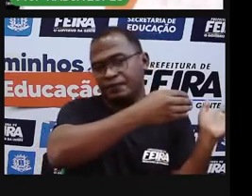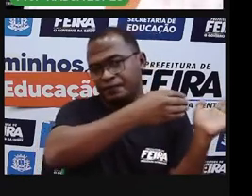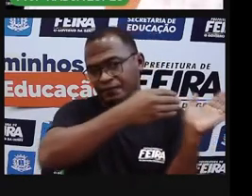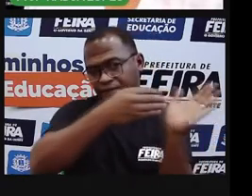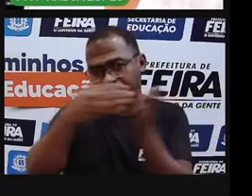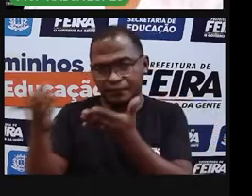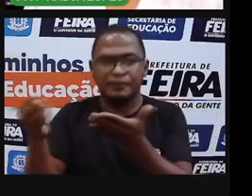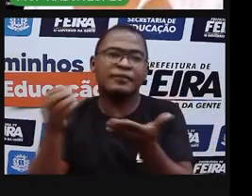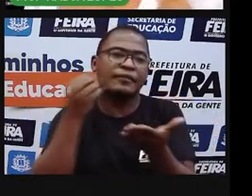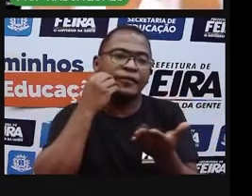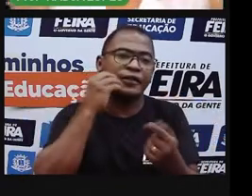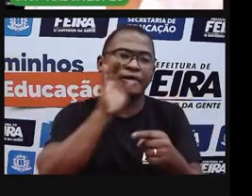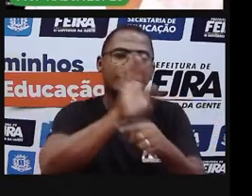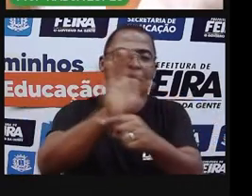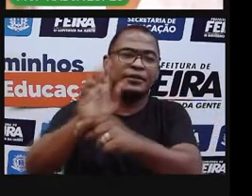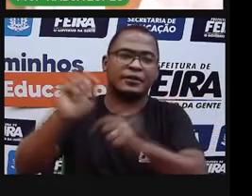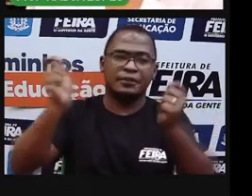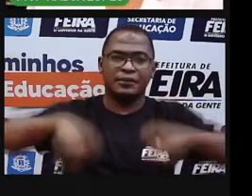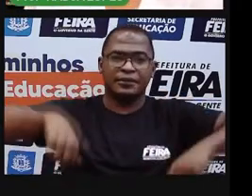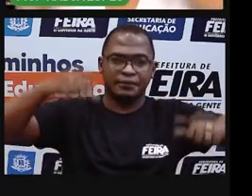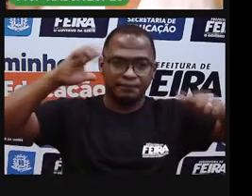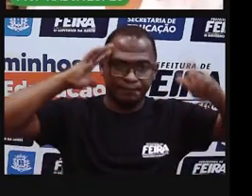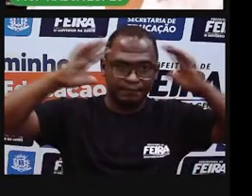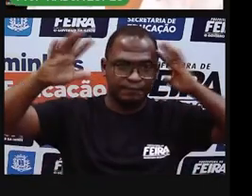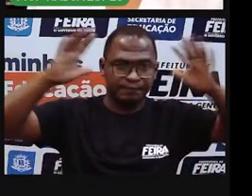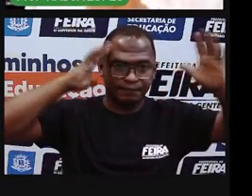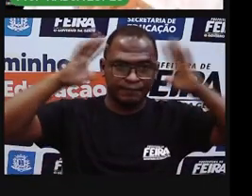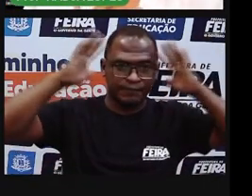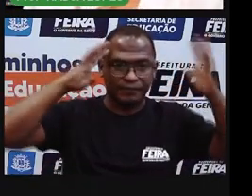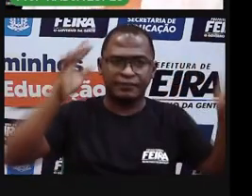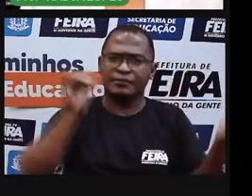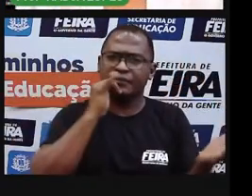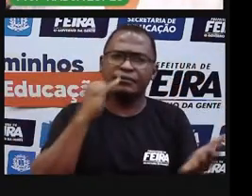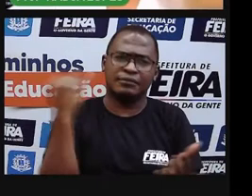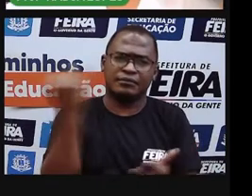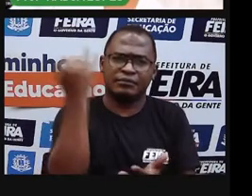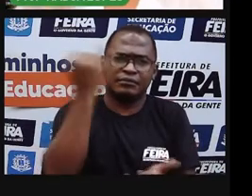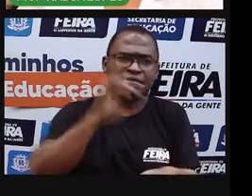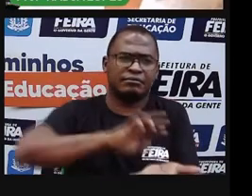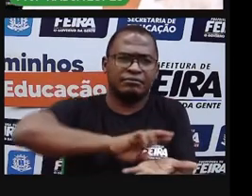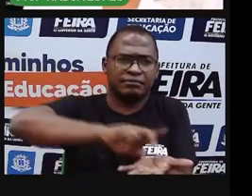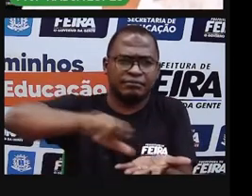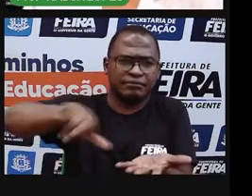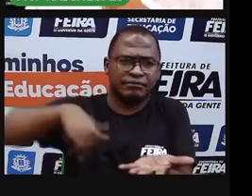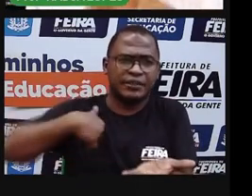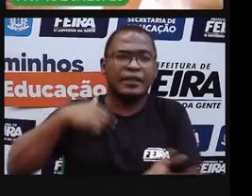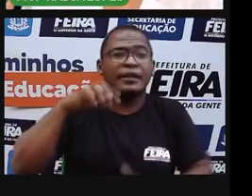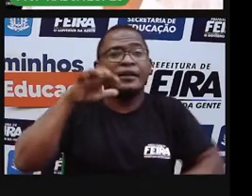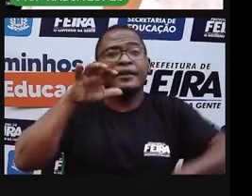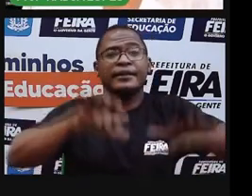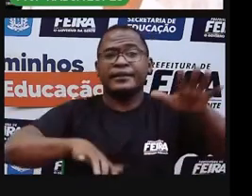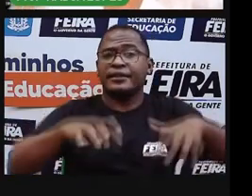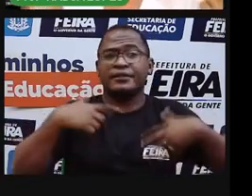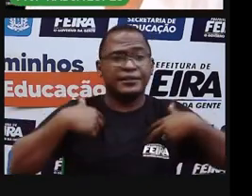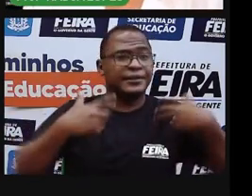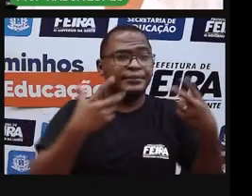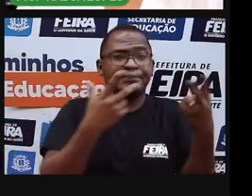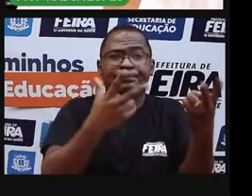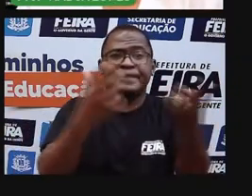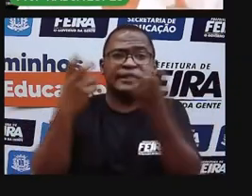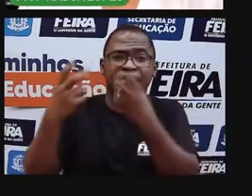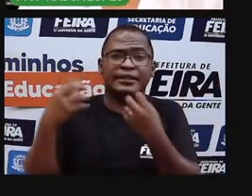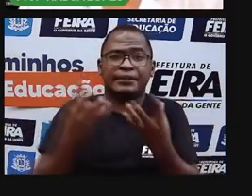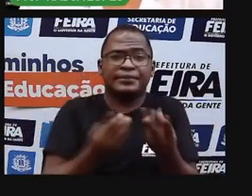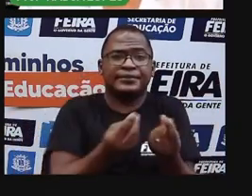vocês e a gente refletir sobre muitas coisas e atitudes e valores né E às vezes na correria do dia a dia a gente deixa esqueci